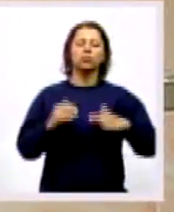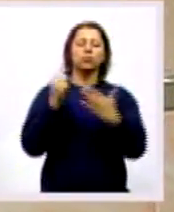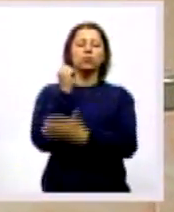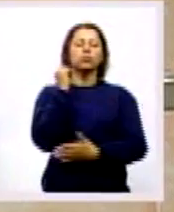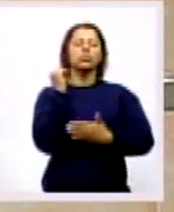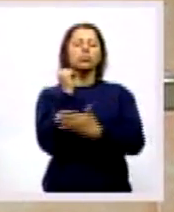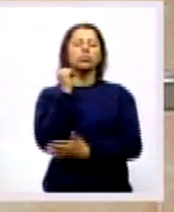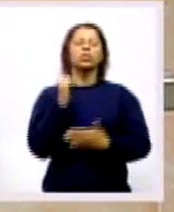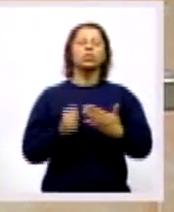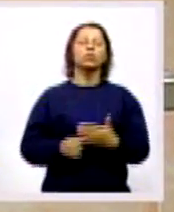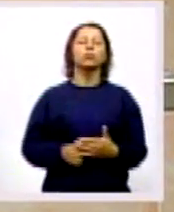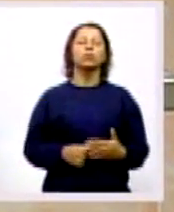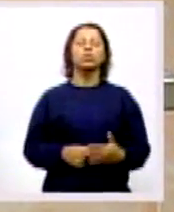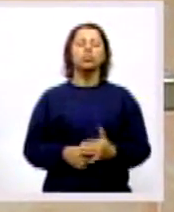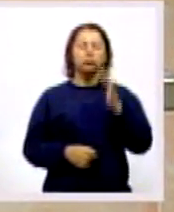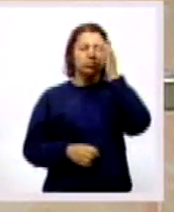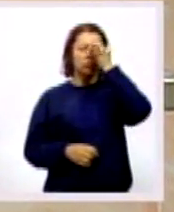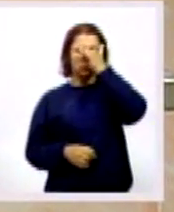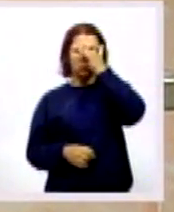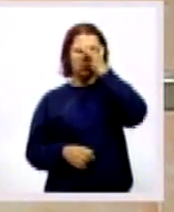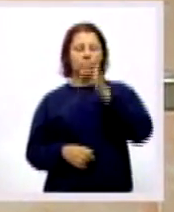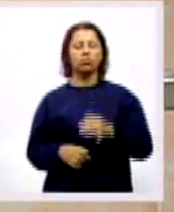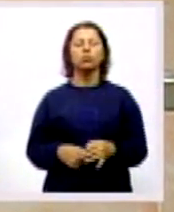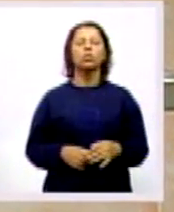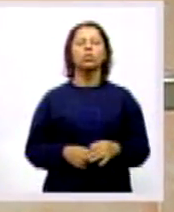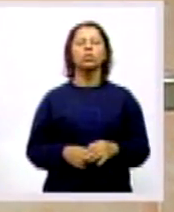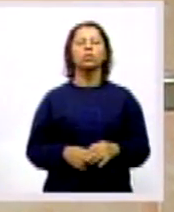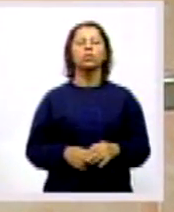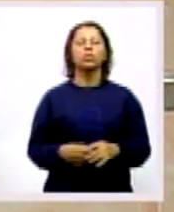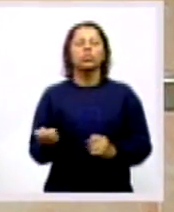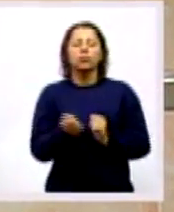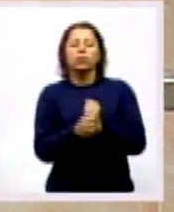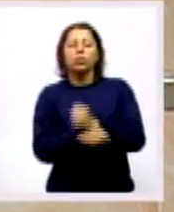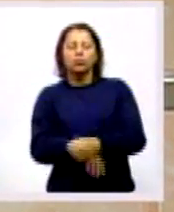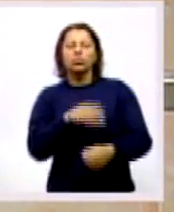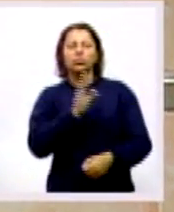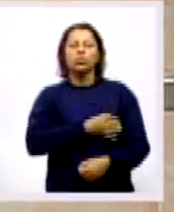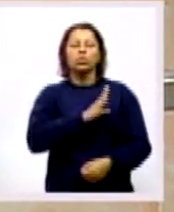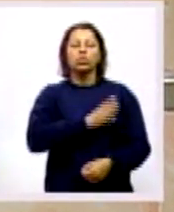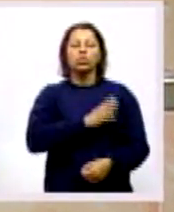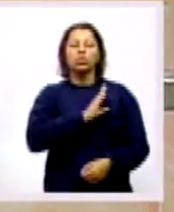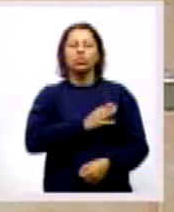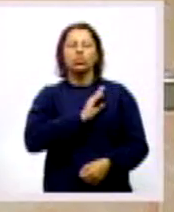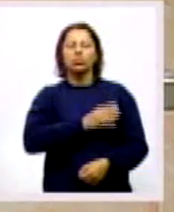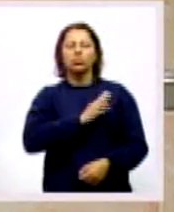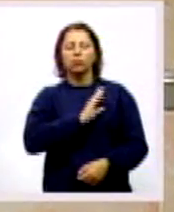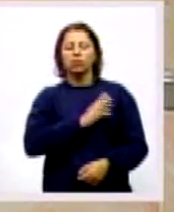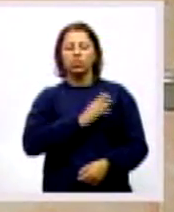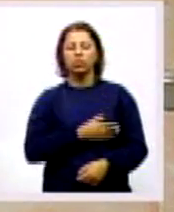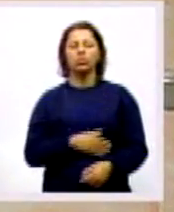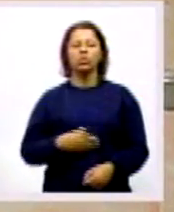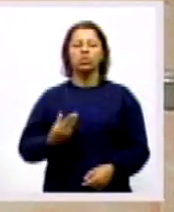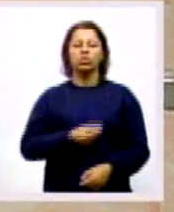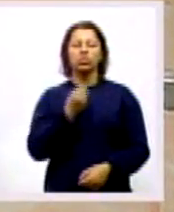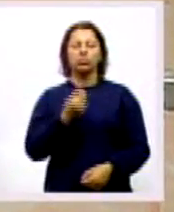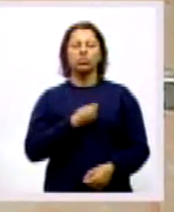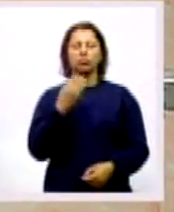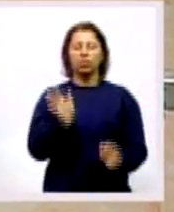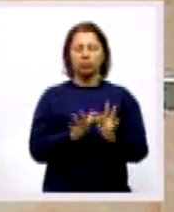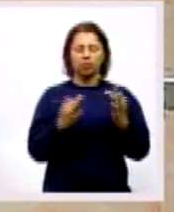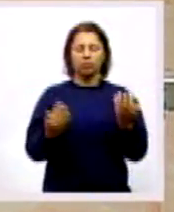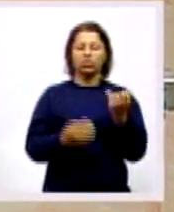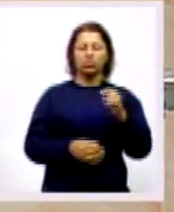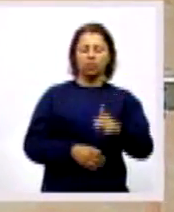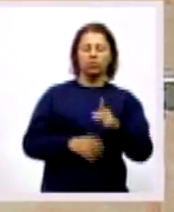Por que que tantas vezes você insiste em amarrar o seu coração nesta praia tão pequena, se você